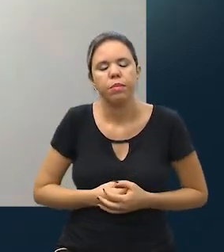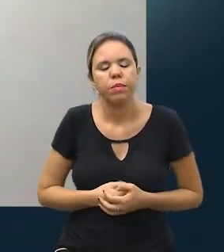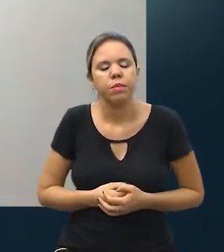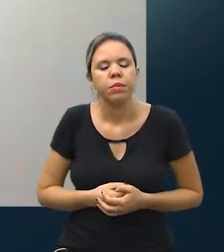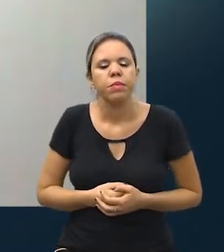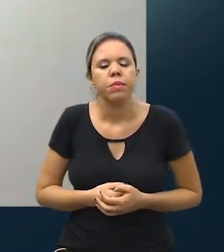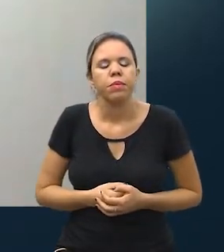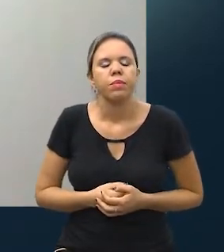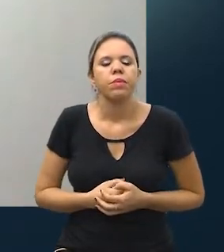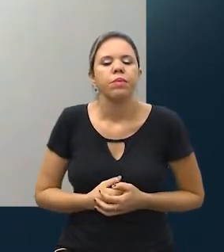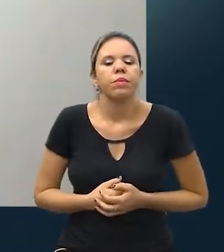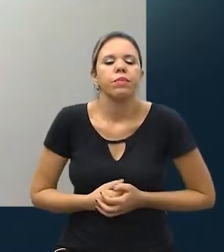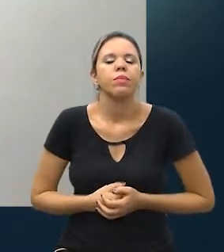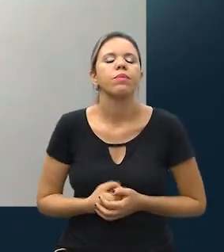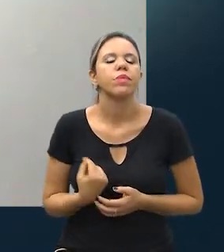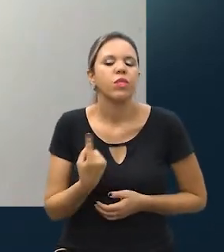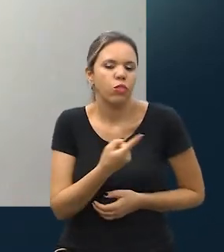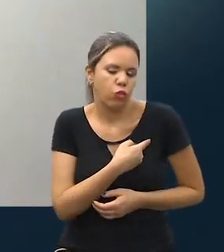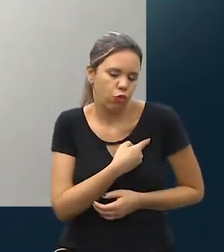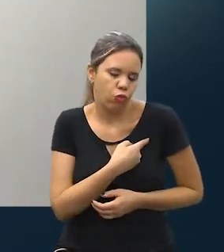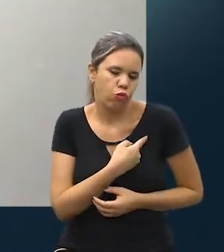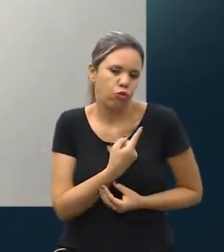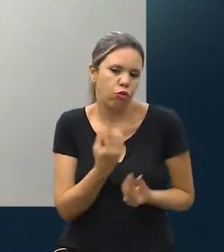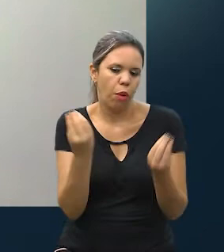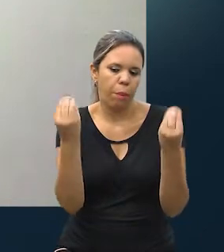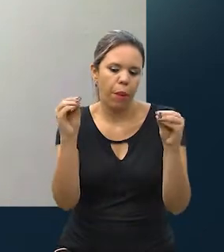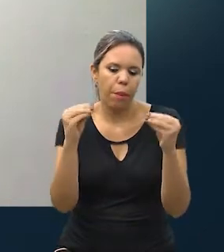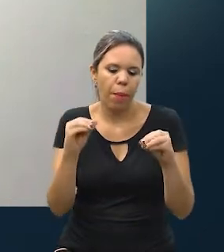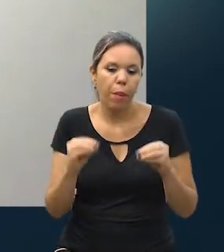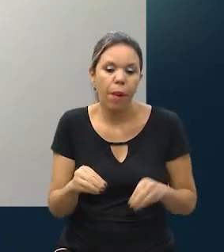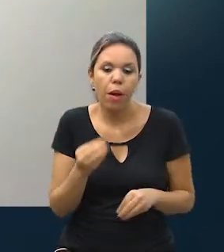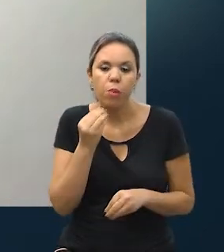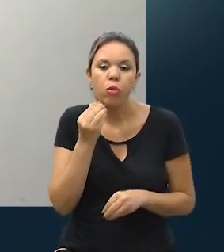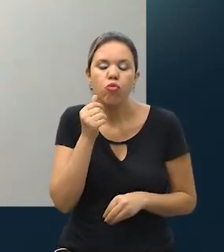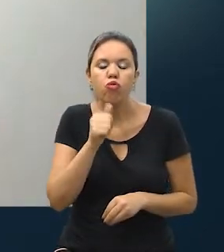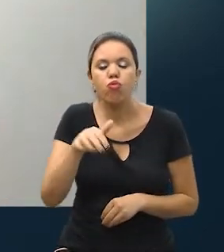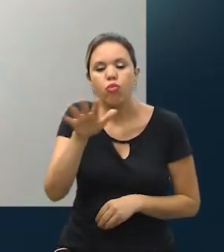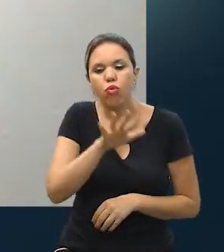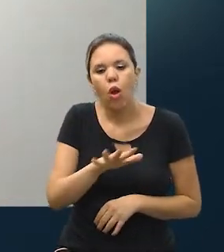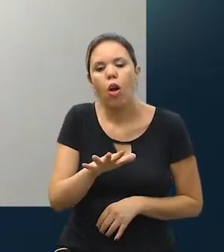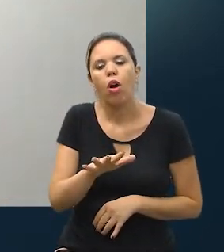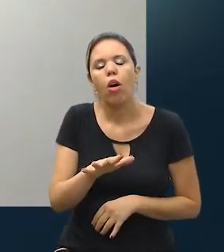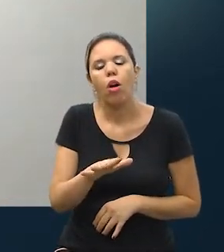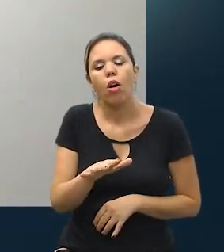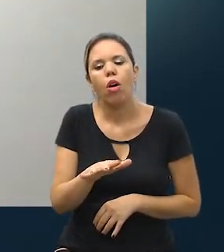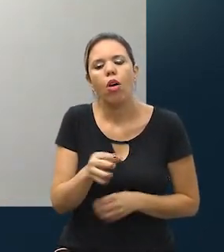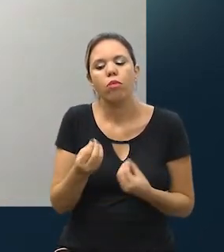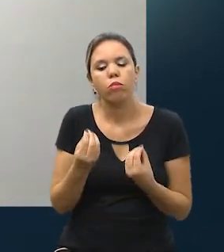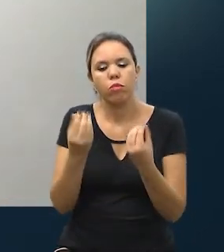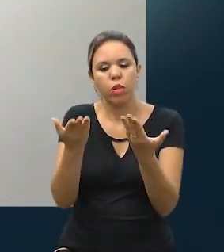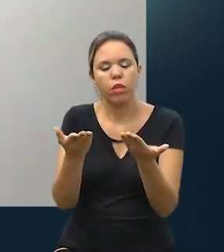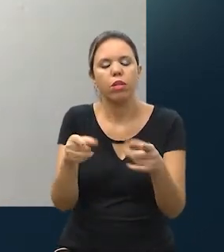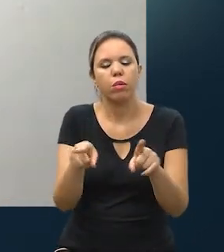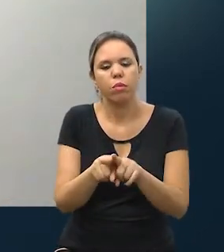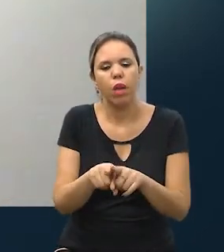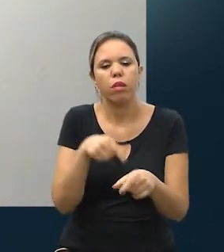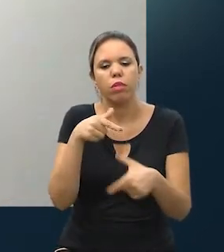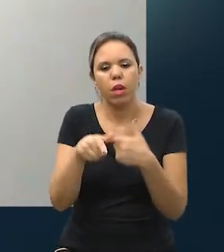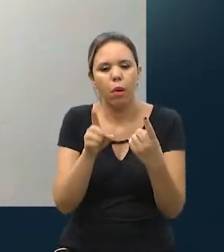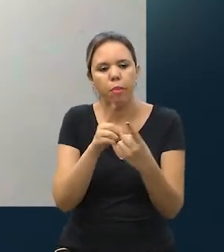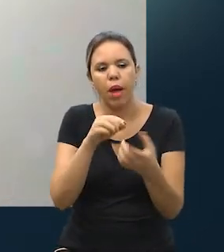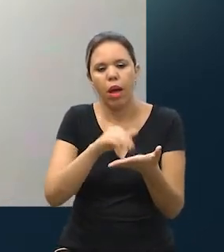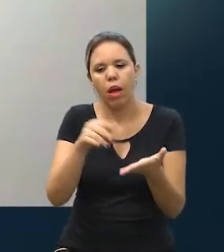empreendedorasmaduras.com.br, onde a gente coloca a oportunidade das mulheres colocarem os seus serviços à